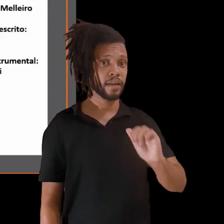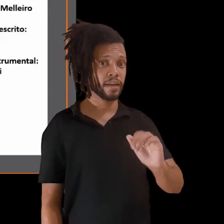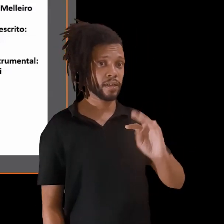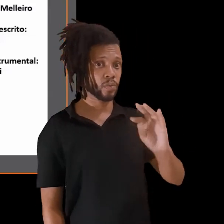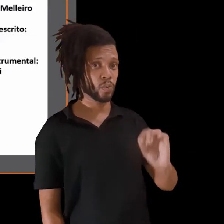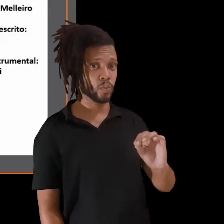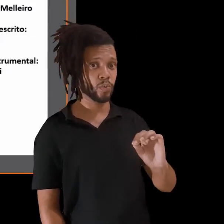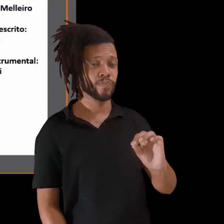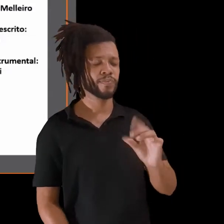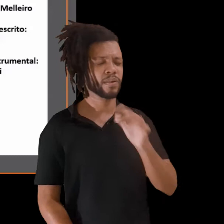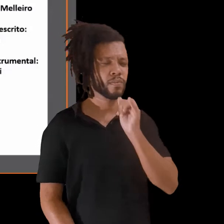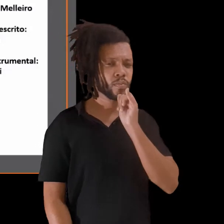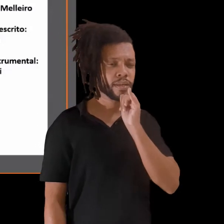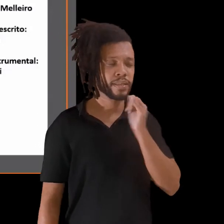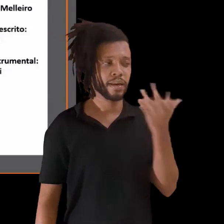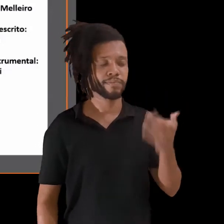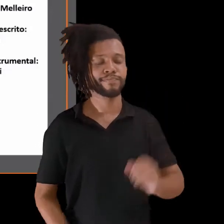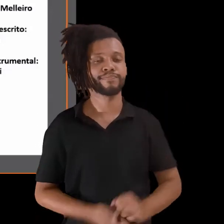forma que o exercício fique assim.